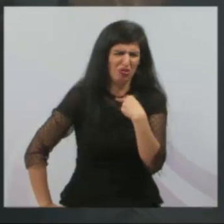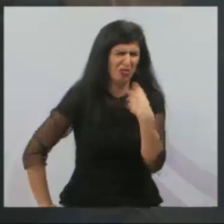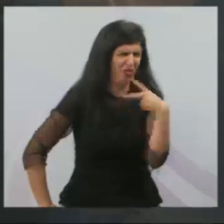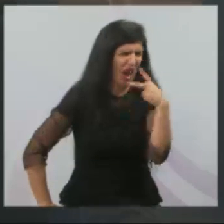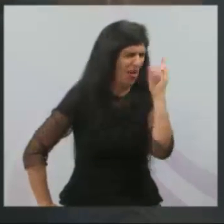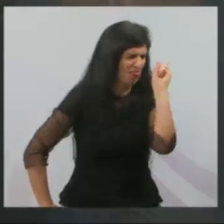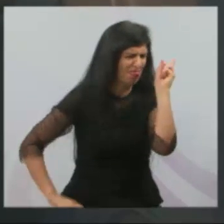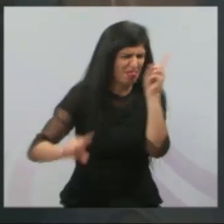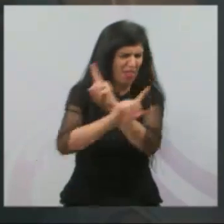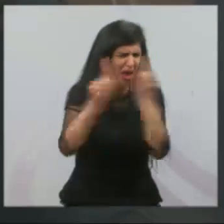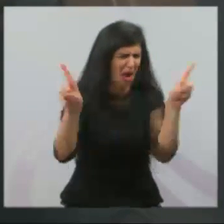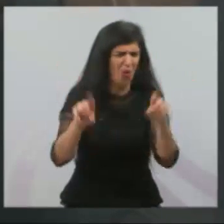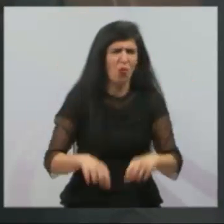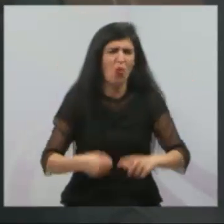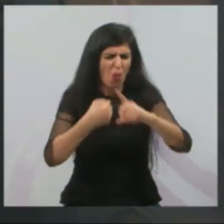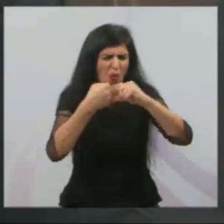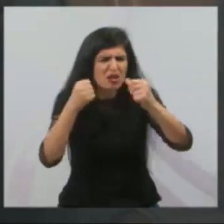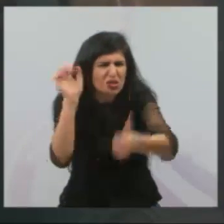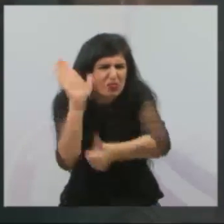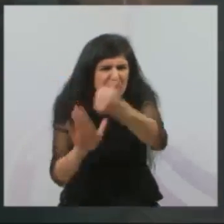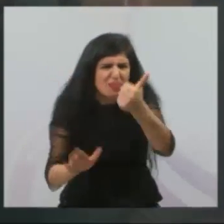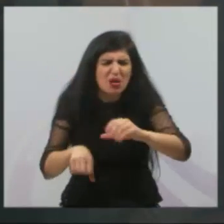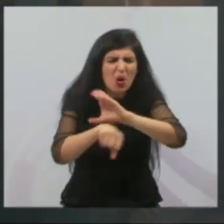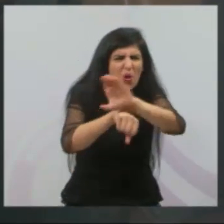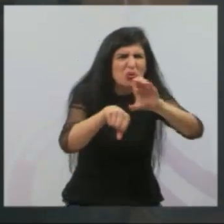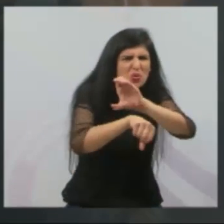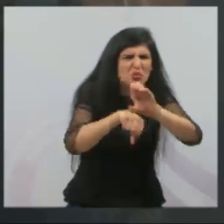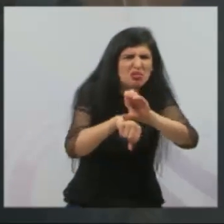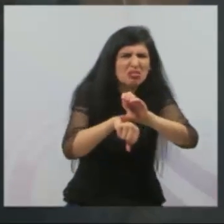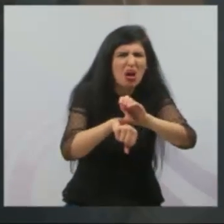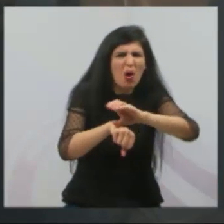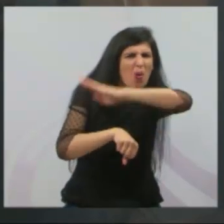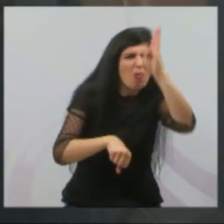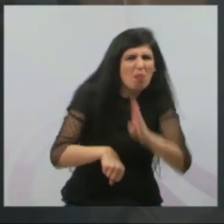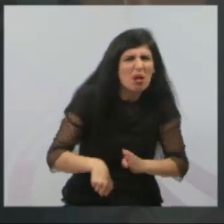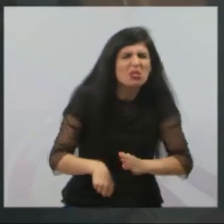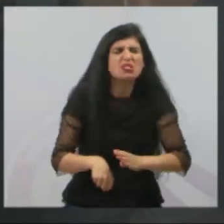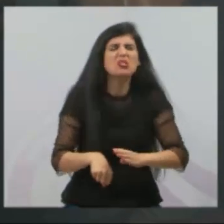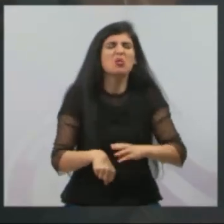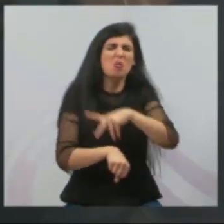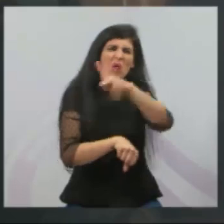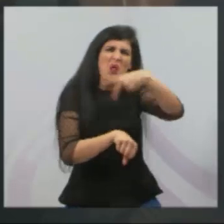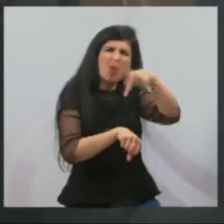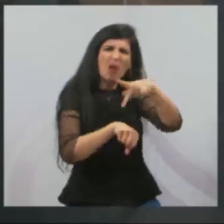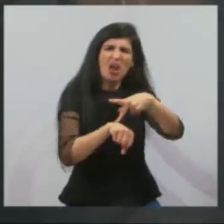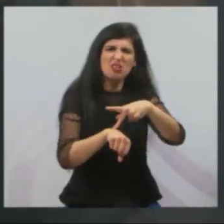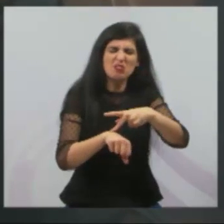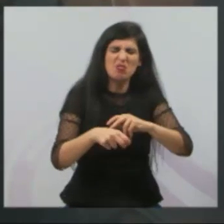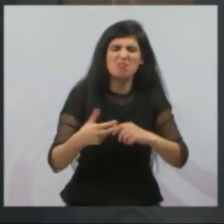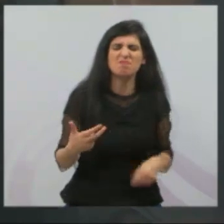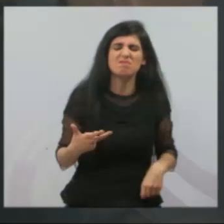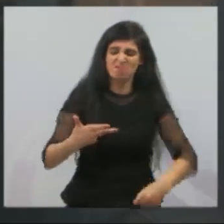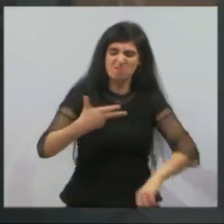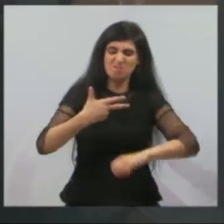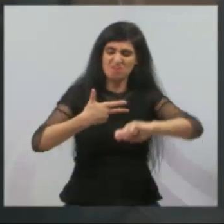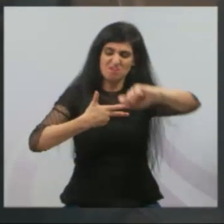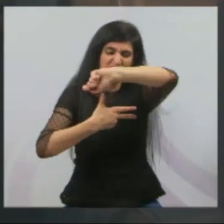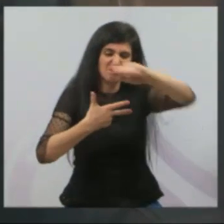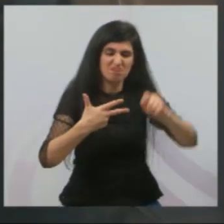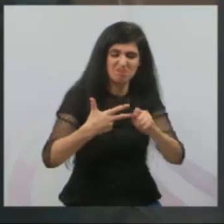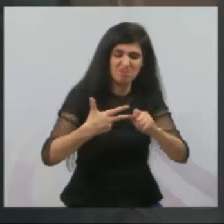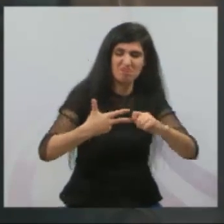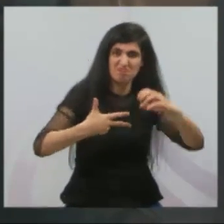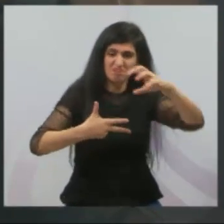Ué, cadê o artigo 1º da Constituição da República, que diz que os poderes são independentes e autônomos